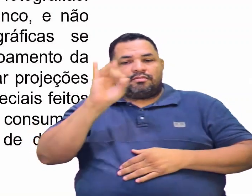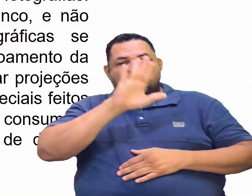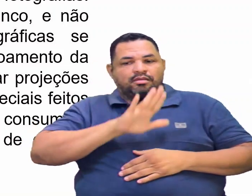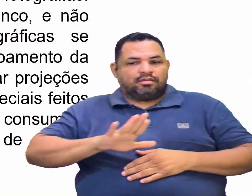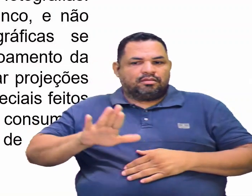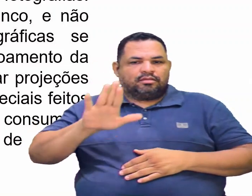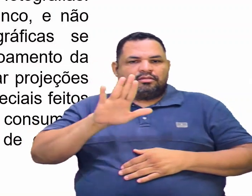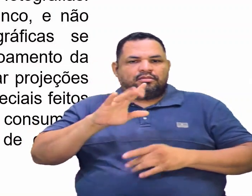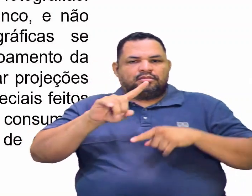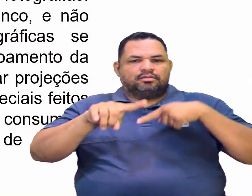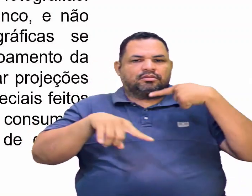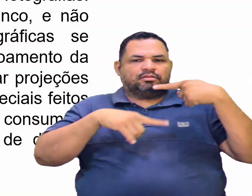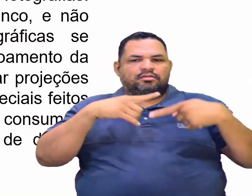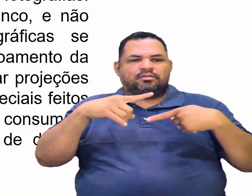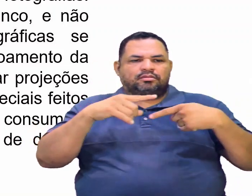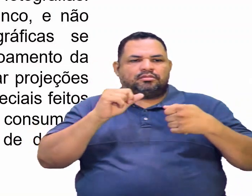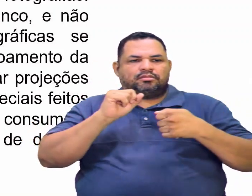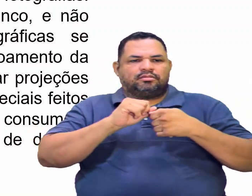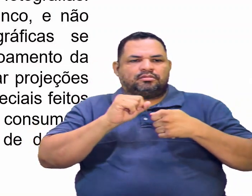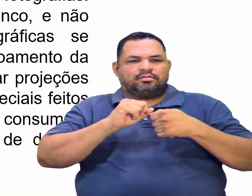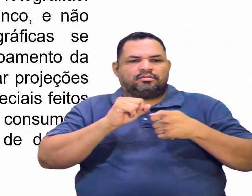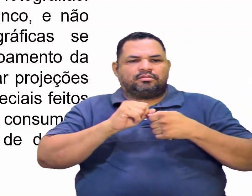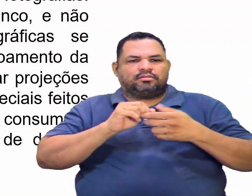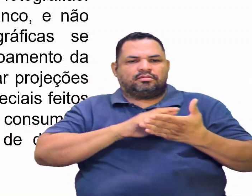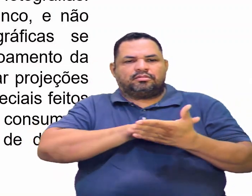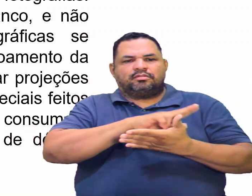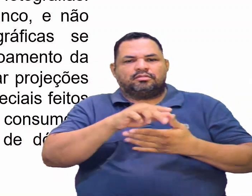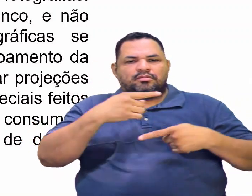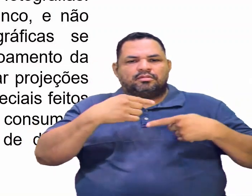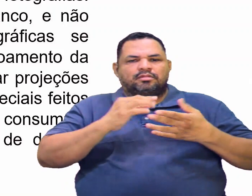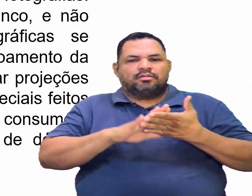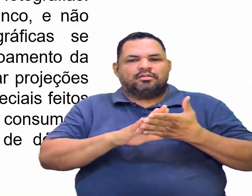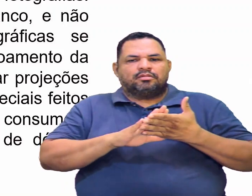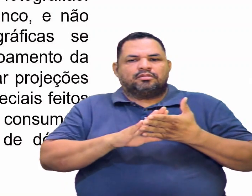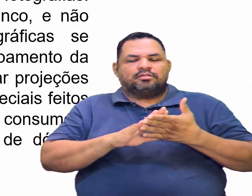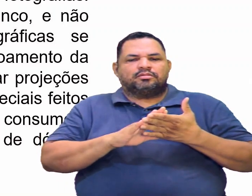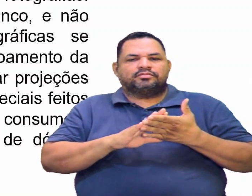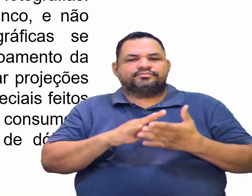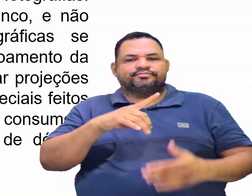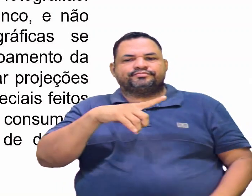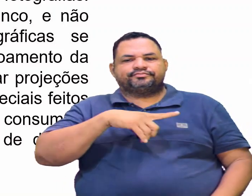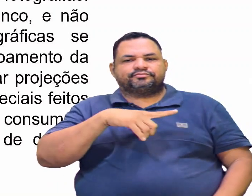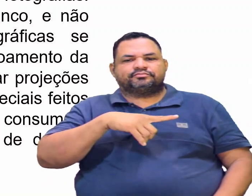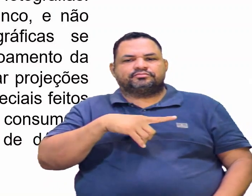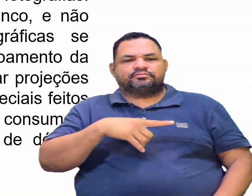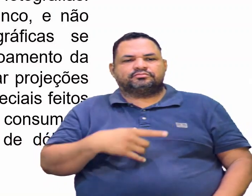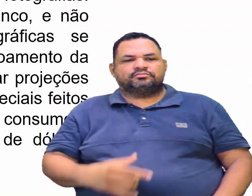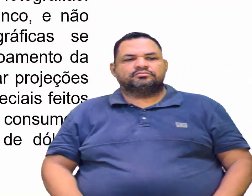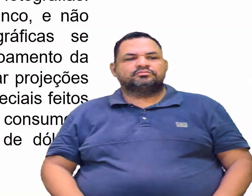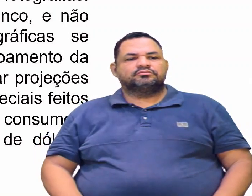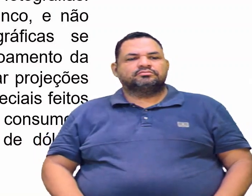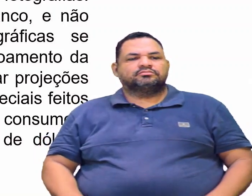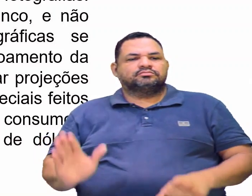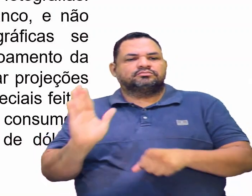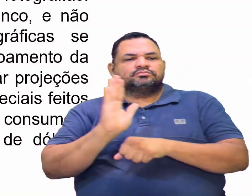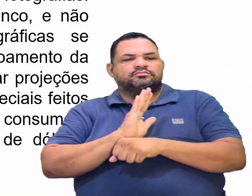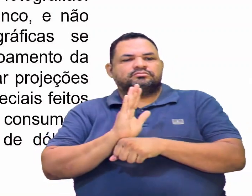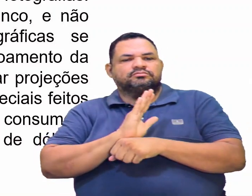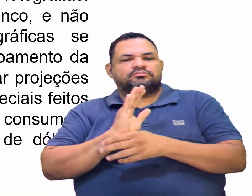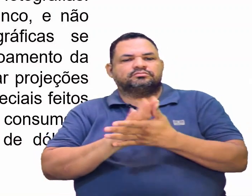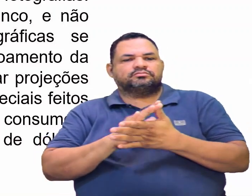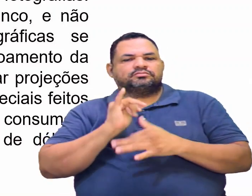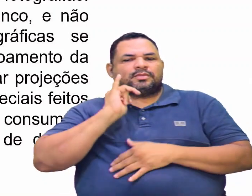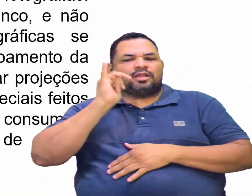imagens. Depois que foram criados diversos aparelhos que geram animações, o cinema passou a